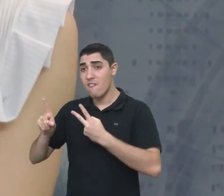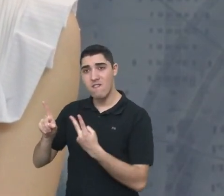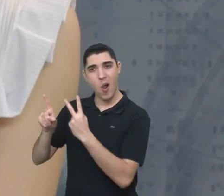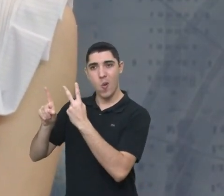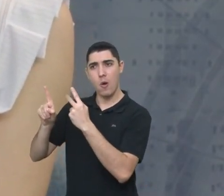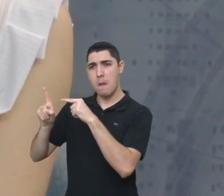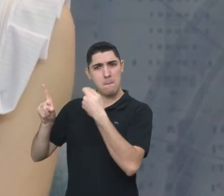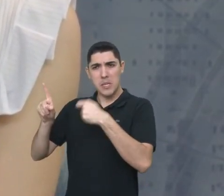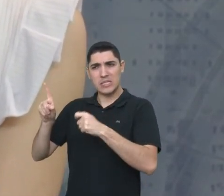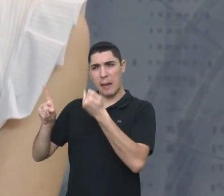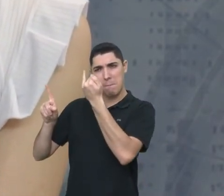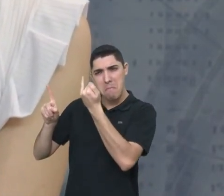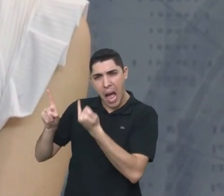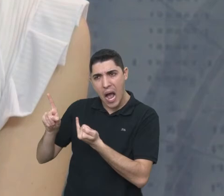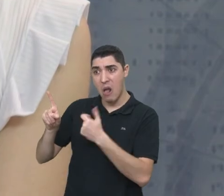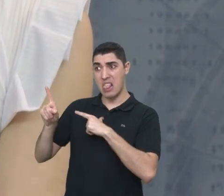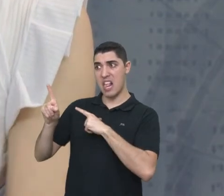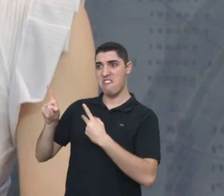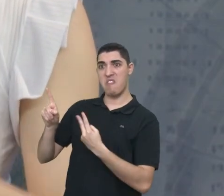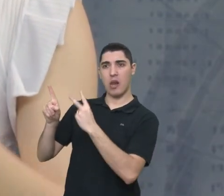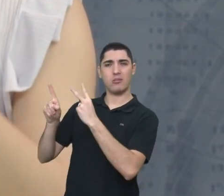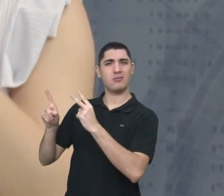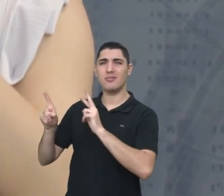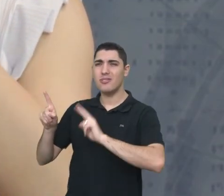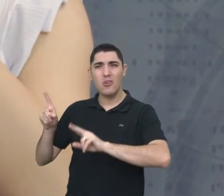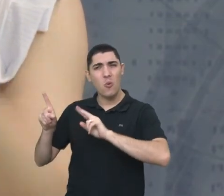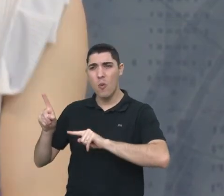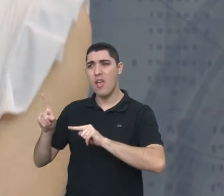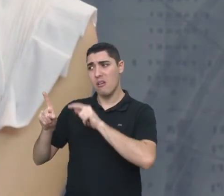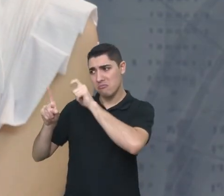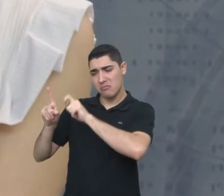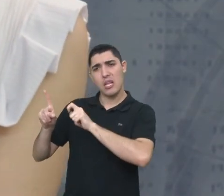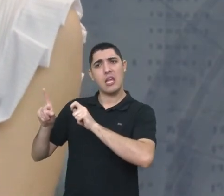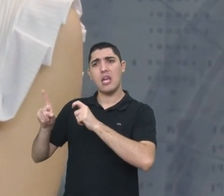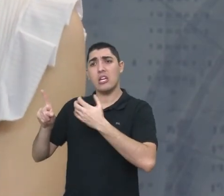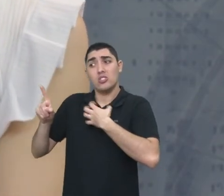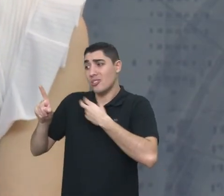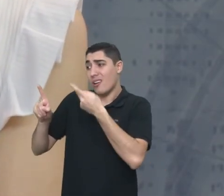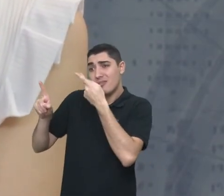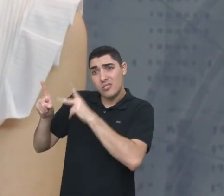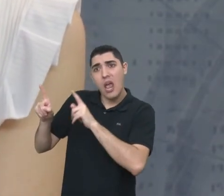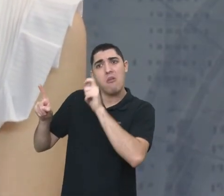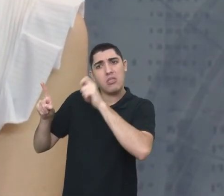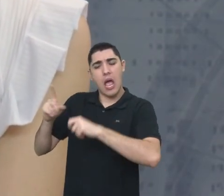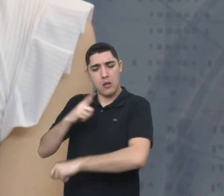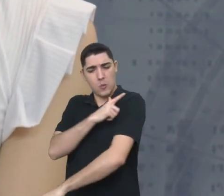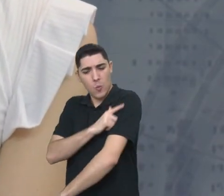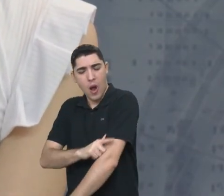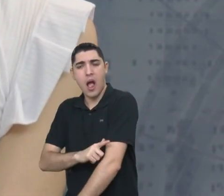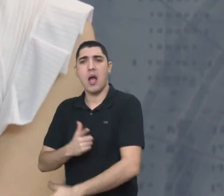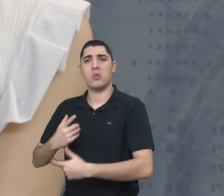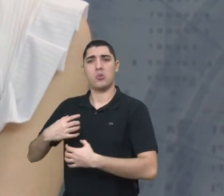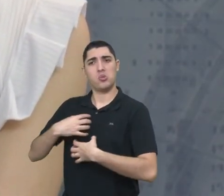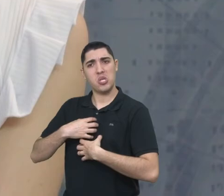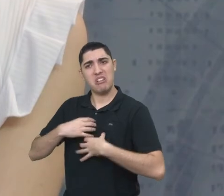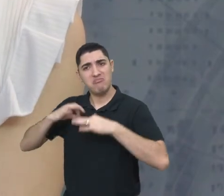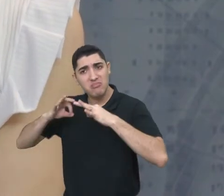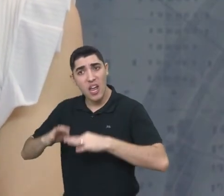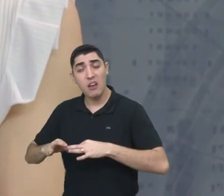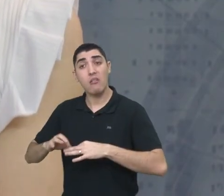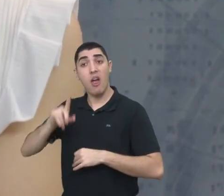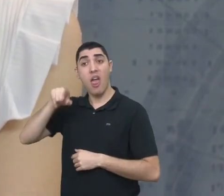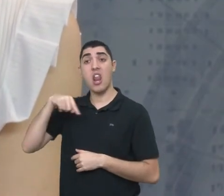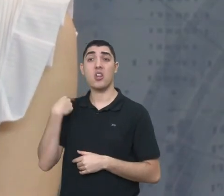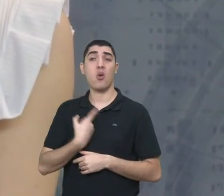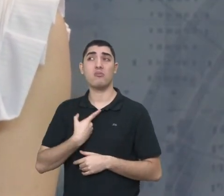não precisa ser magro para se sentir disciplinado, se sentir uma pessoa de caráter. Né? Isso